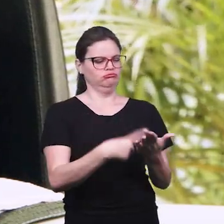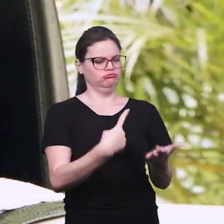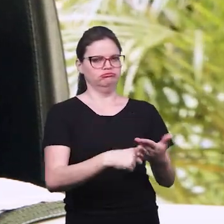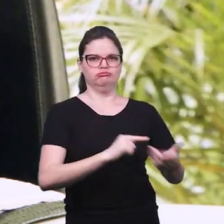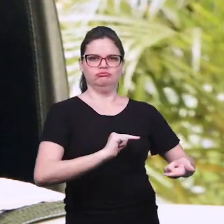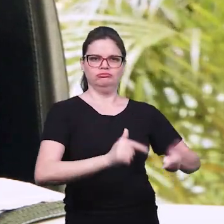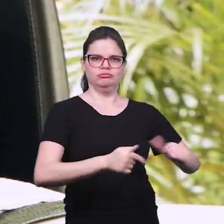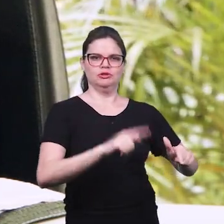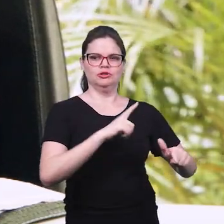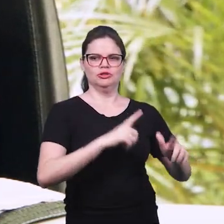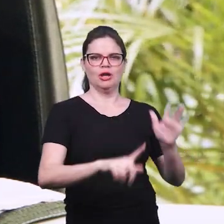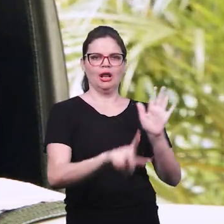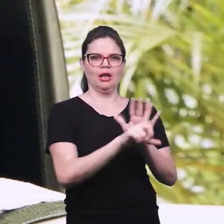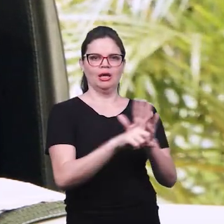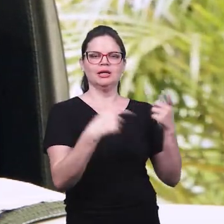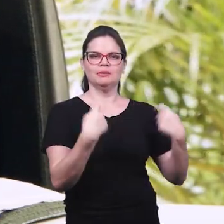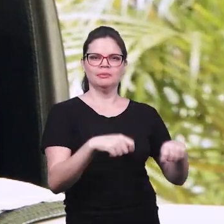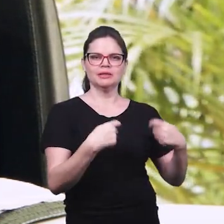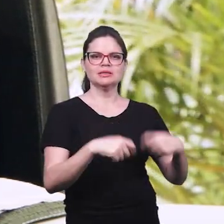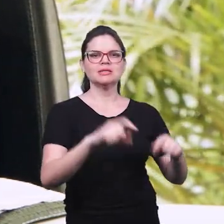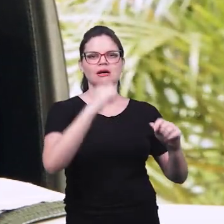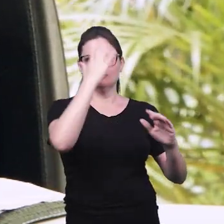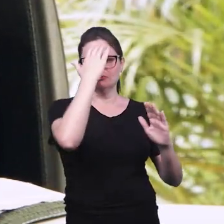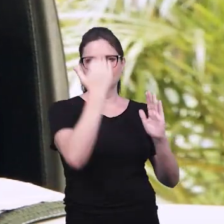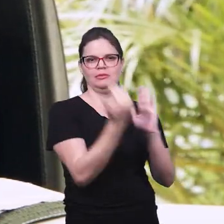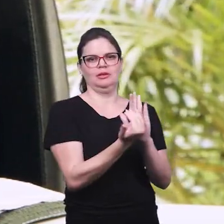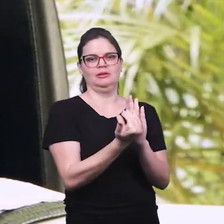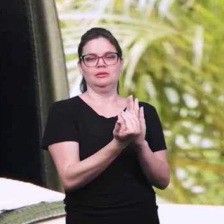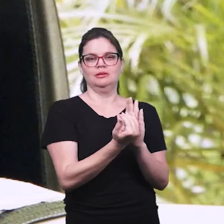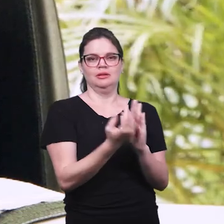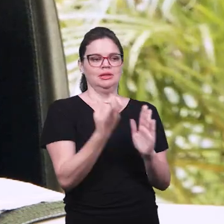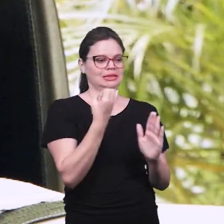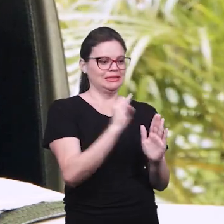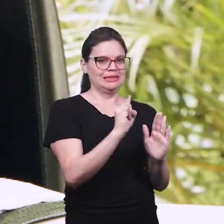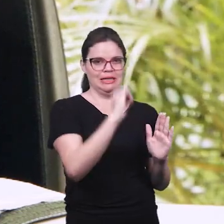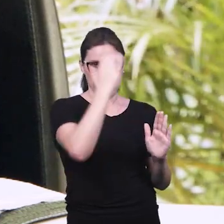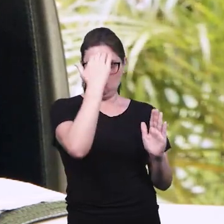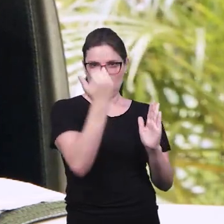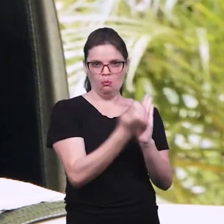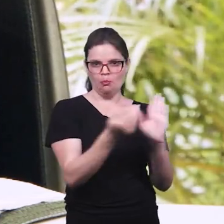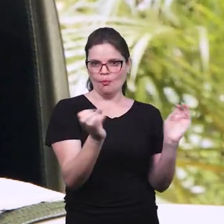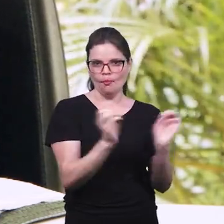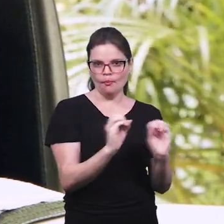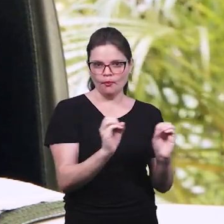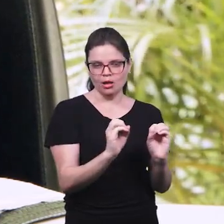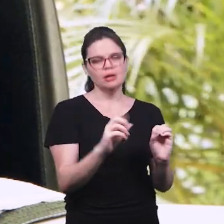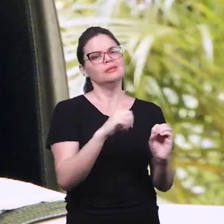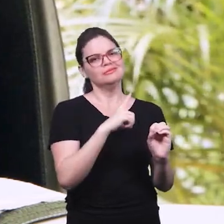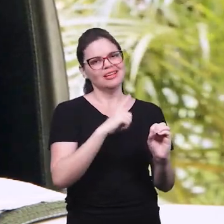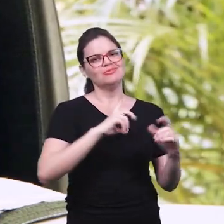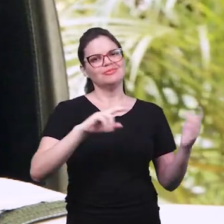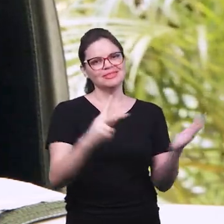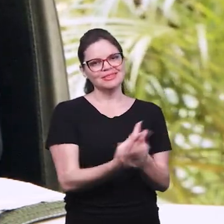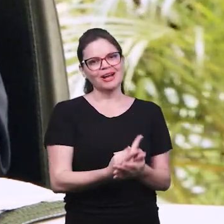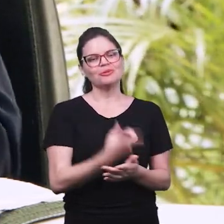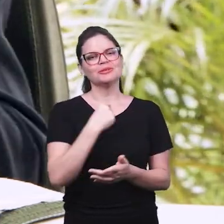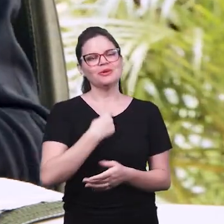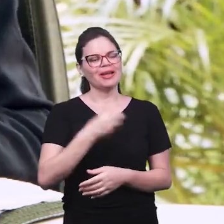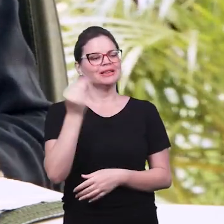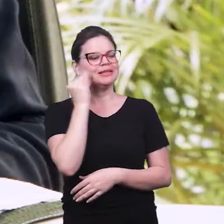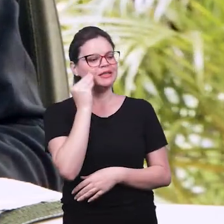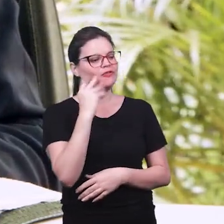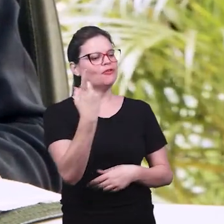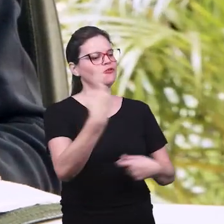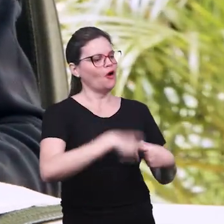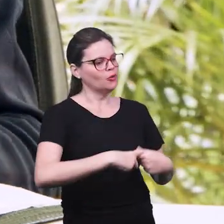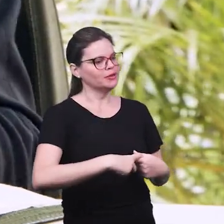leis, tinha as leis para ser cumpridas, que eles descumpriram esse acordo. Em vários momentos o Senhor tentou restaurar e sempre